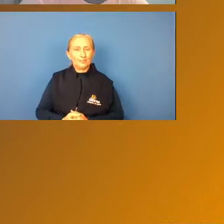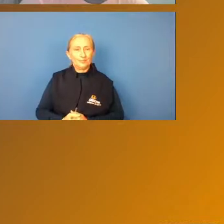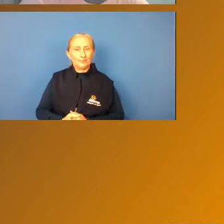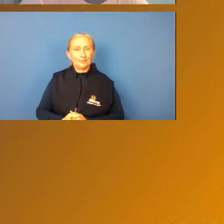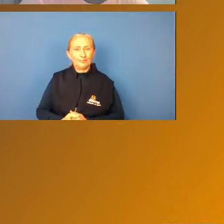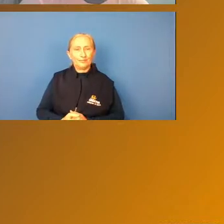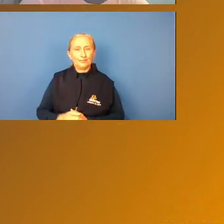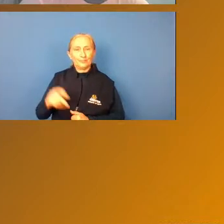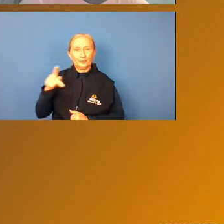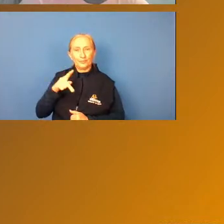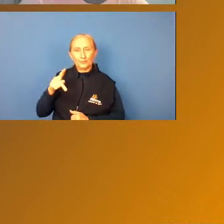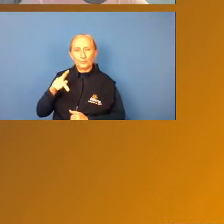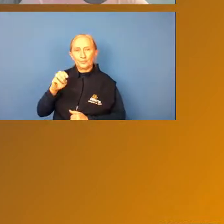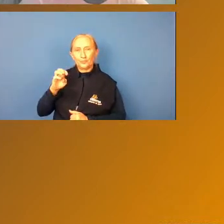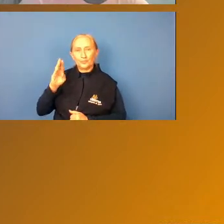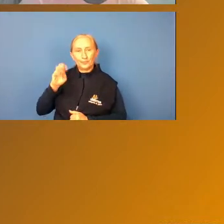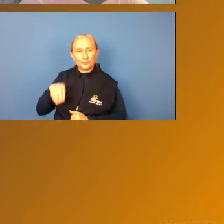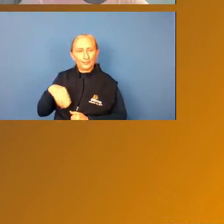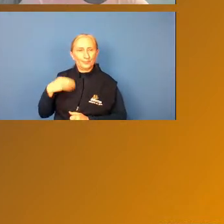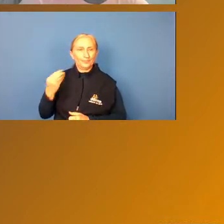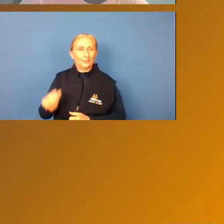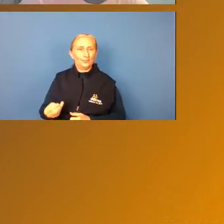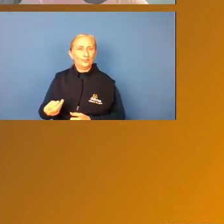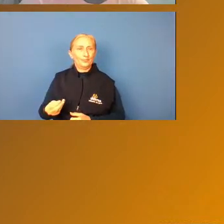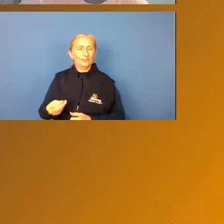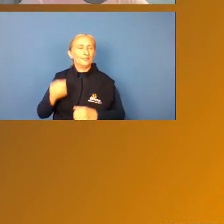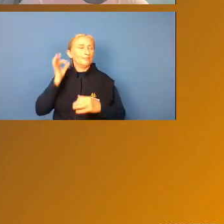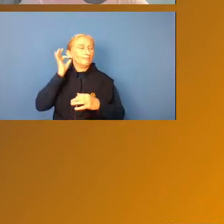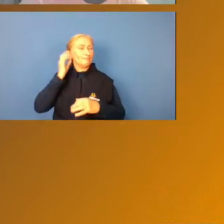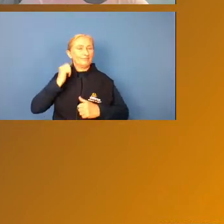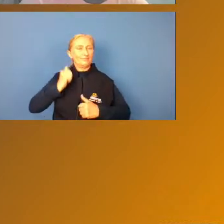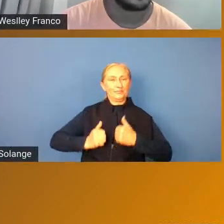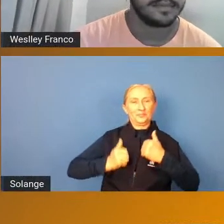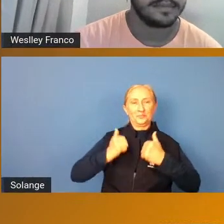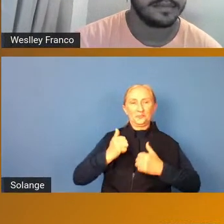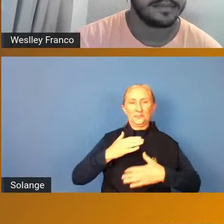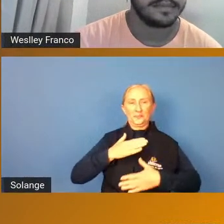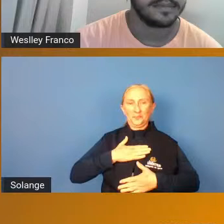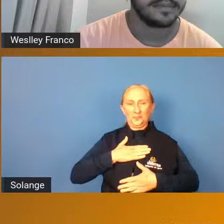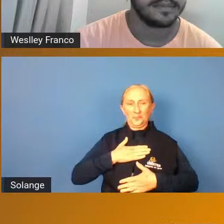professor Eveline eu sei que você é uma exímia jogadora de futebol